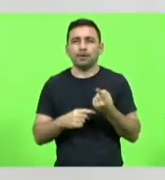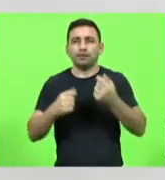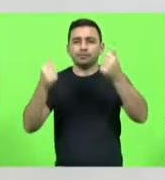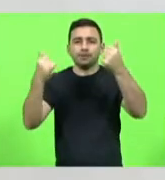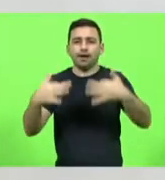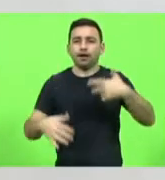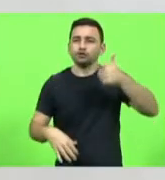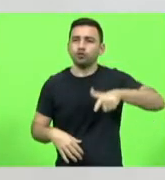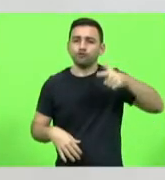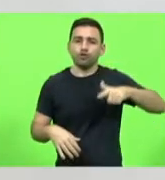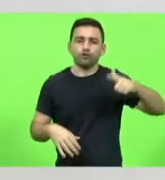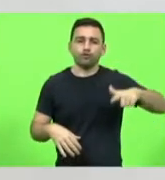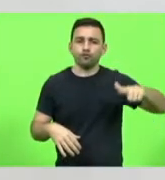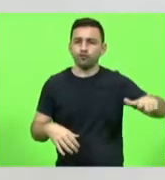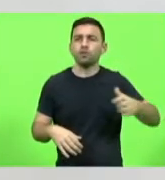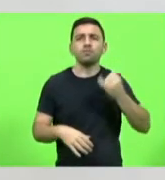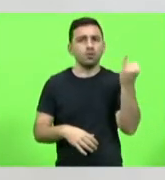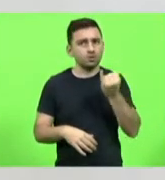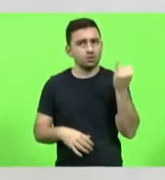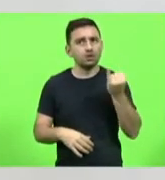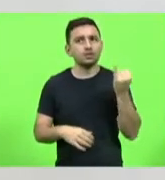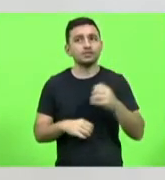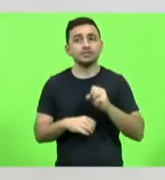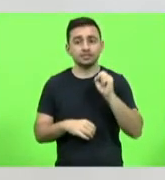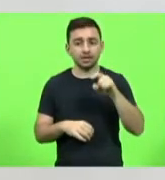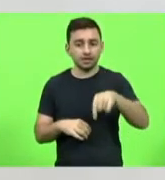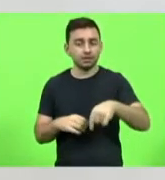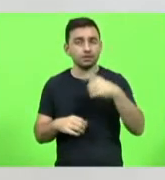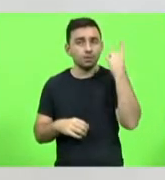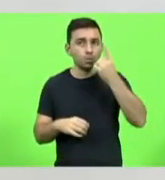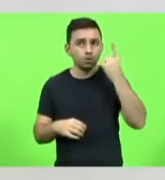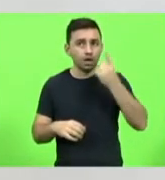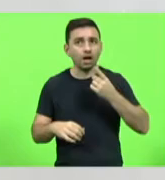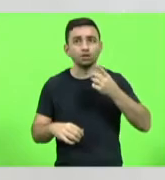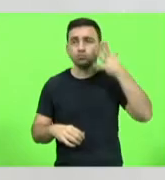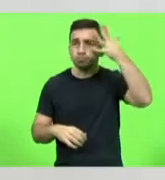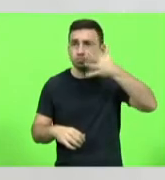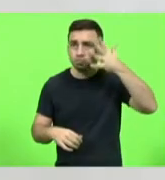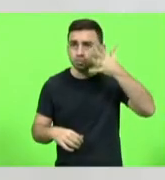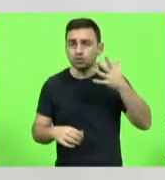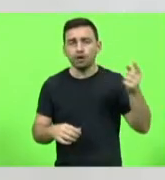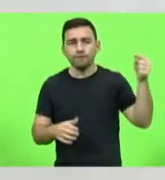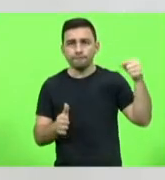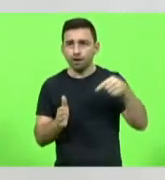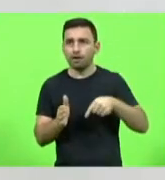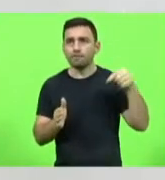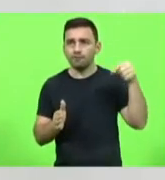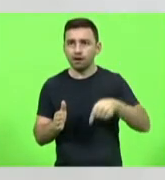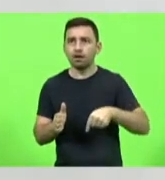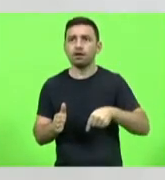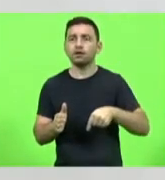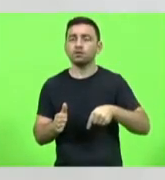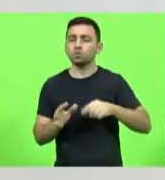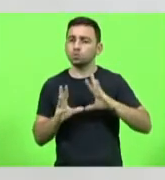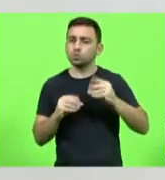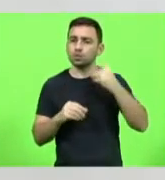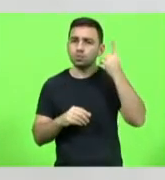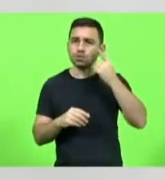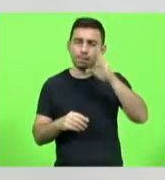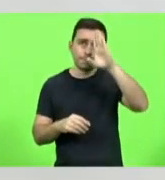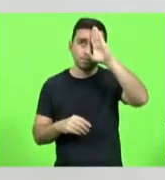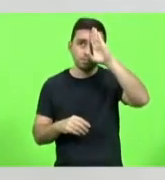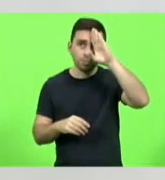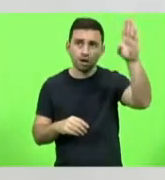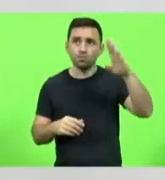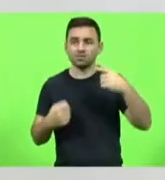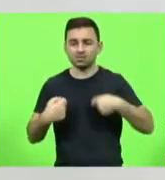mil vezes. Né? Se sai um deputado aqui e trouxe esse assunto, vem outro deputado e traz esse assunto, é porque ele é realmente prioritário. Colocar a casa